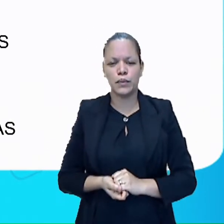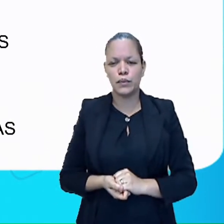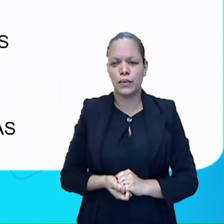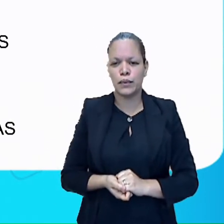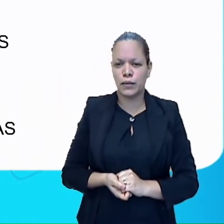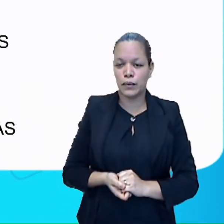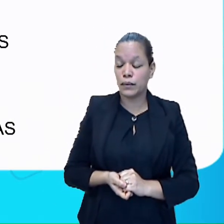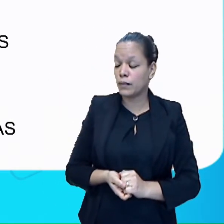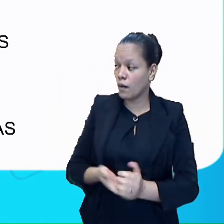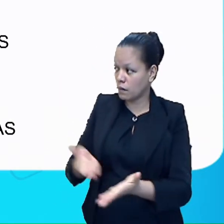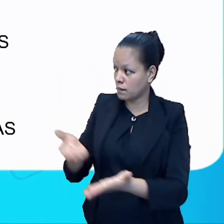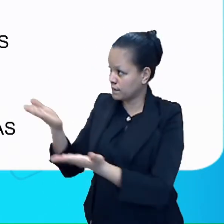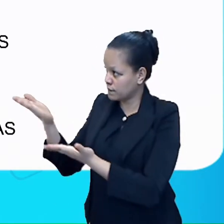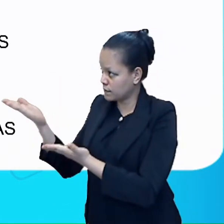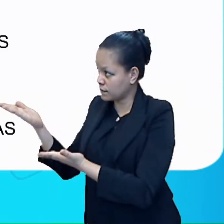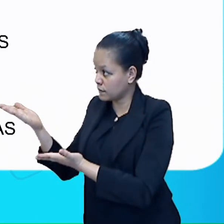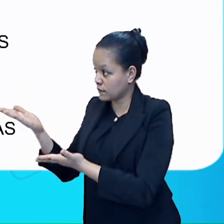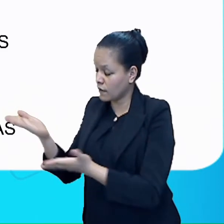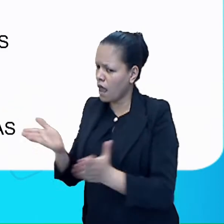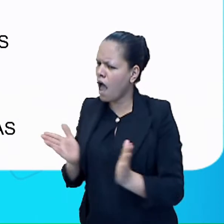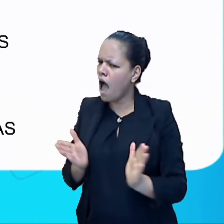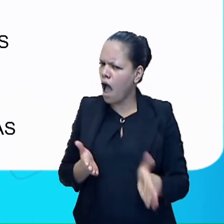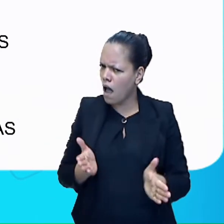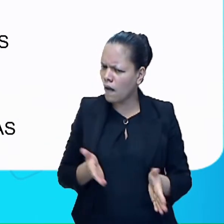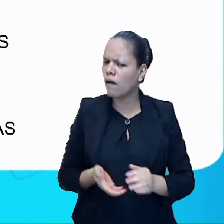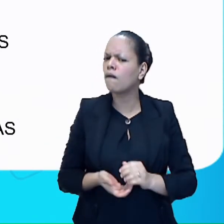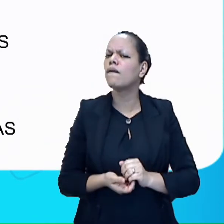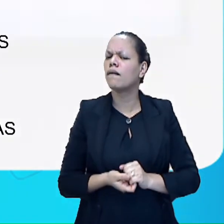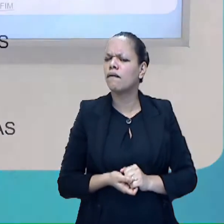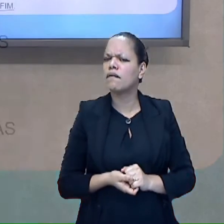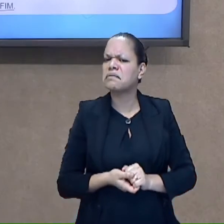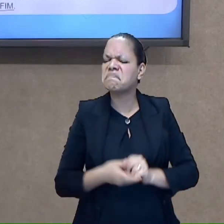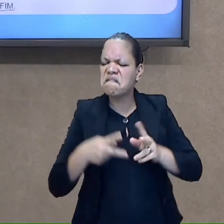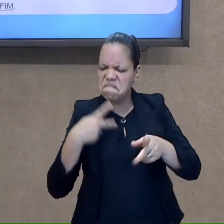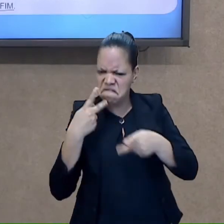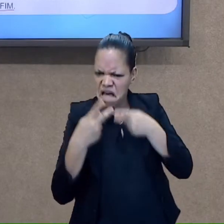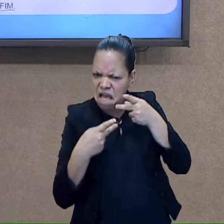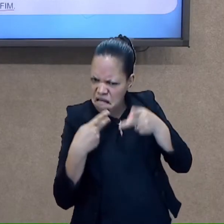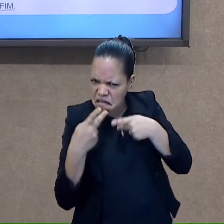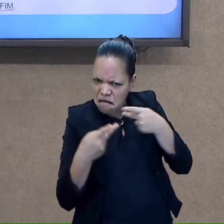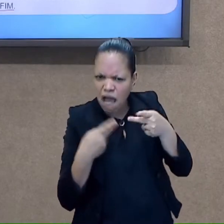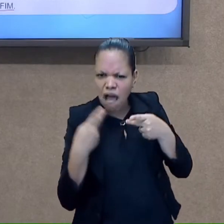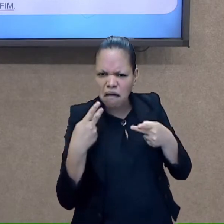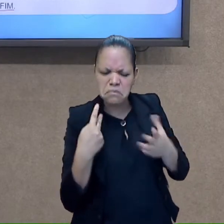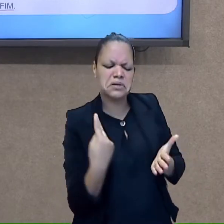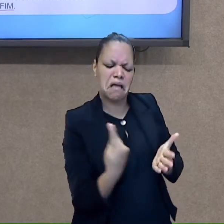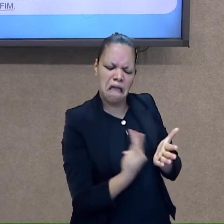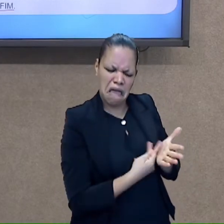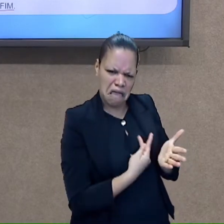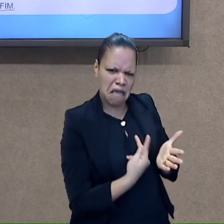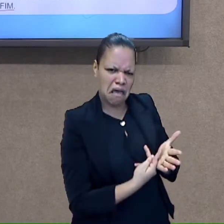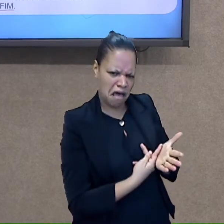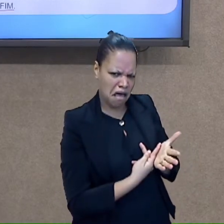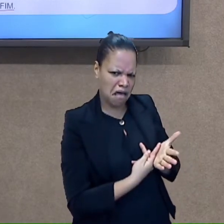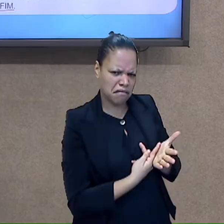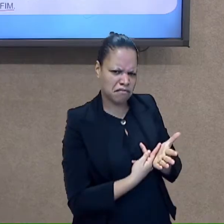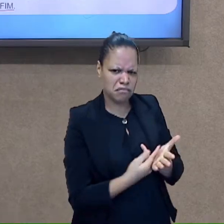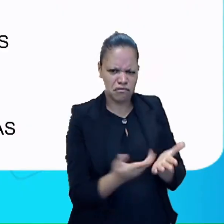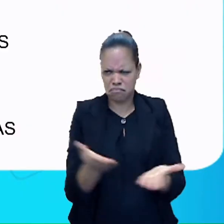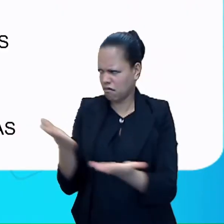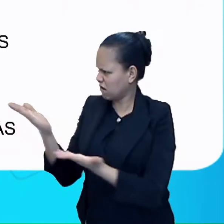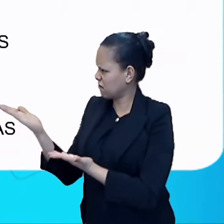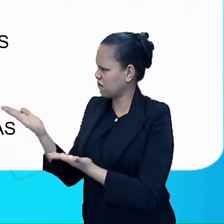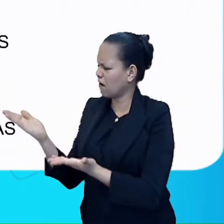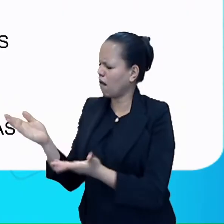pra eu dormir. Será que a gente fala normalmente assim? Pra eu dormir? Não,